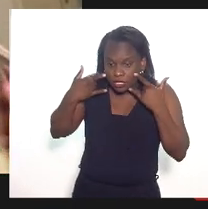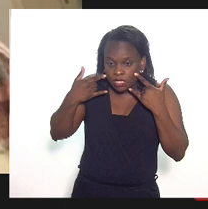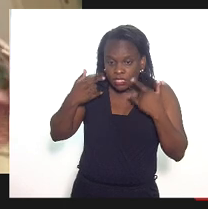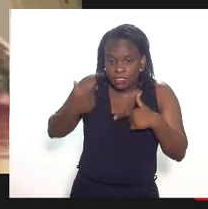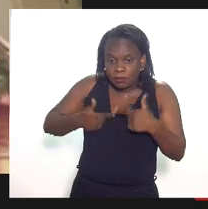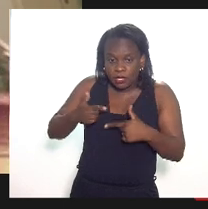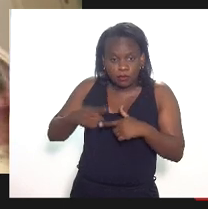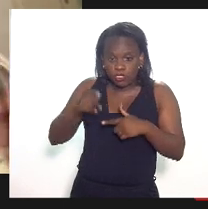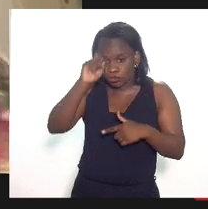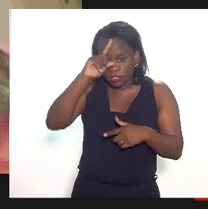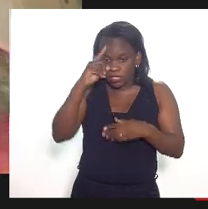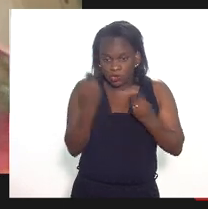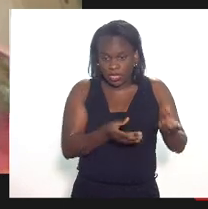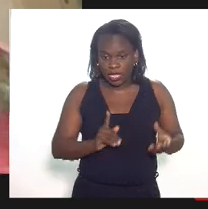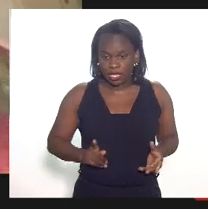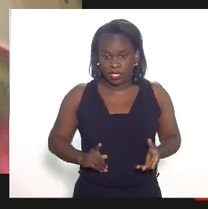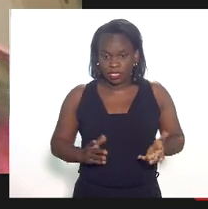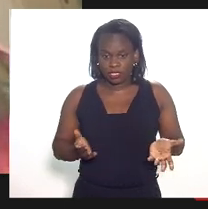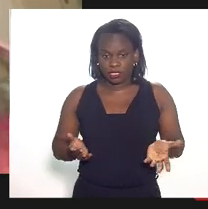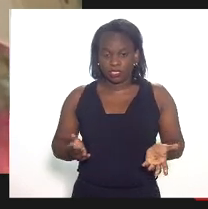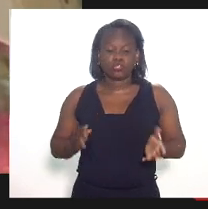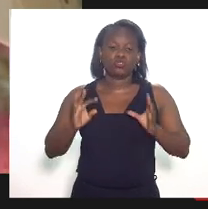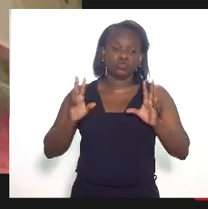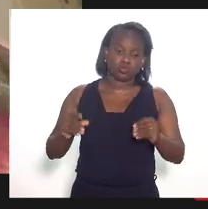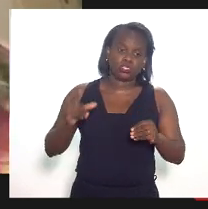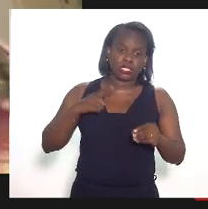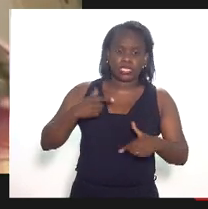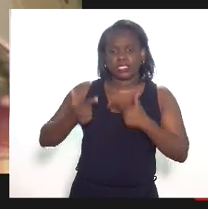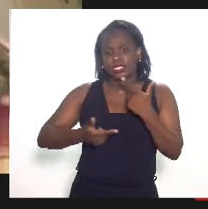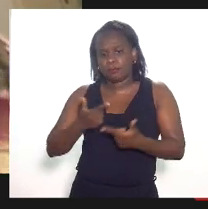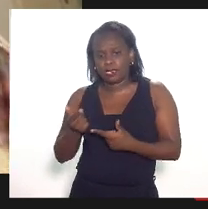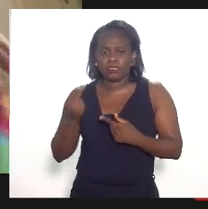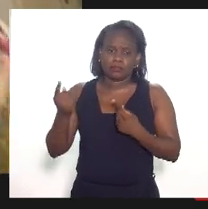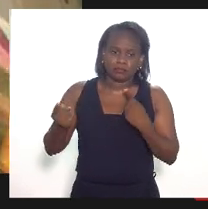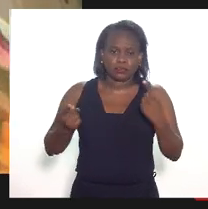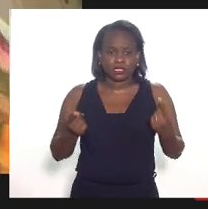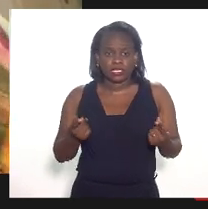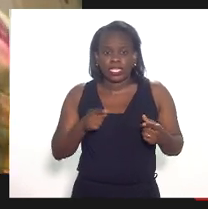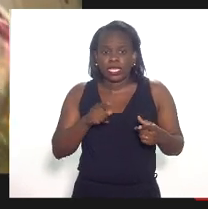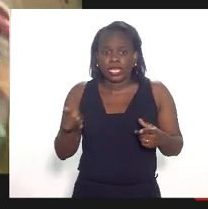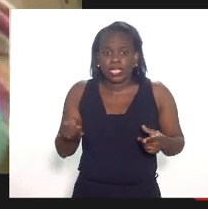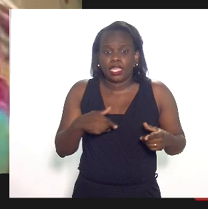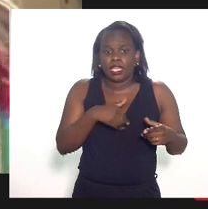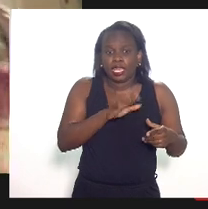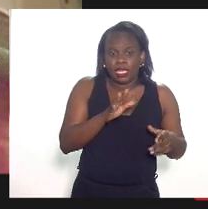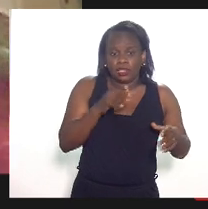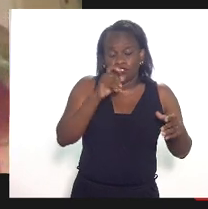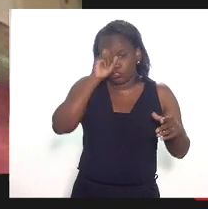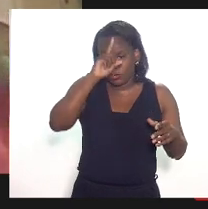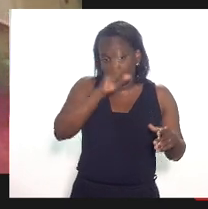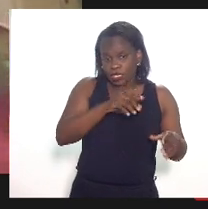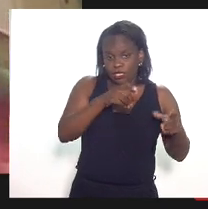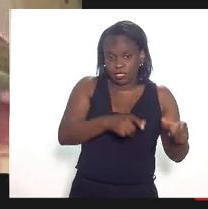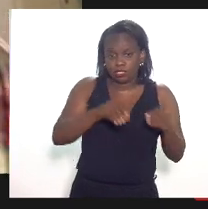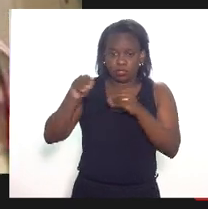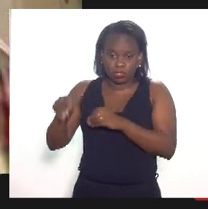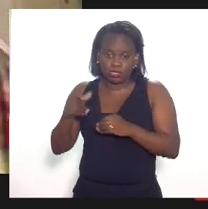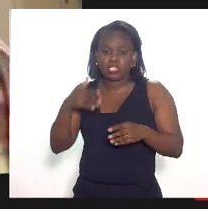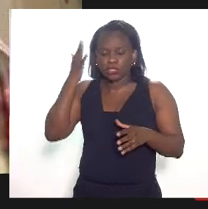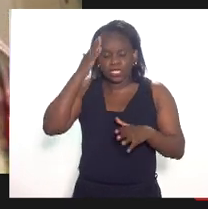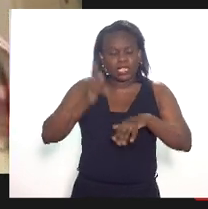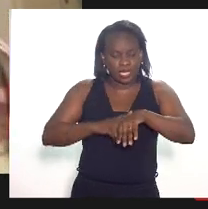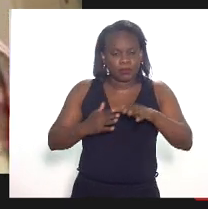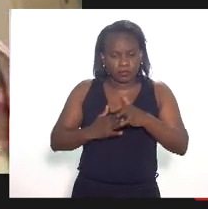não fornecia. Como todo mundo tem um trabalho aqui e outro ali, acabam elas levando de uma unidade para outra. Eu sei que o meu tempo está curto,